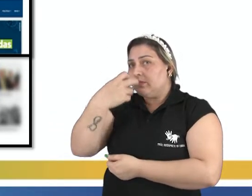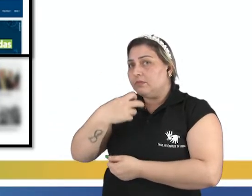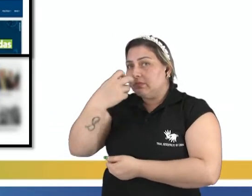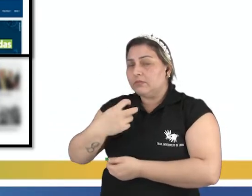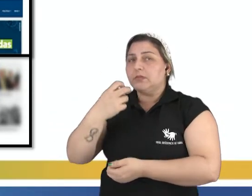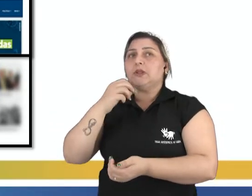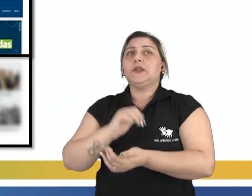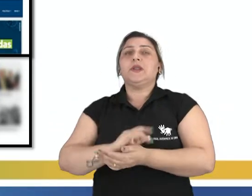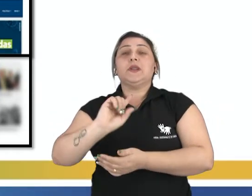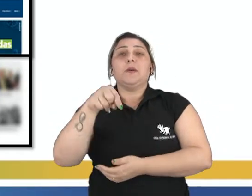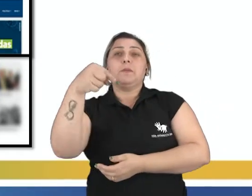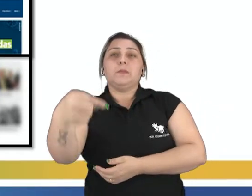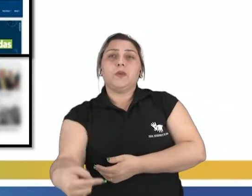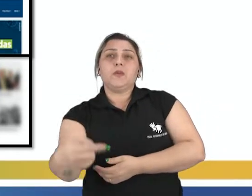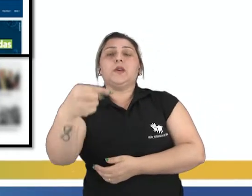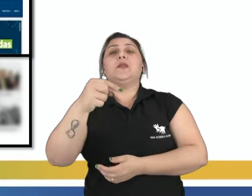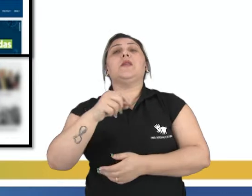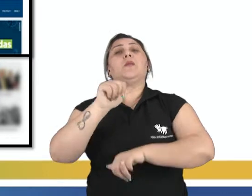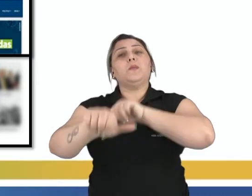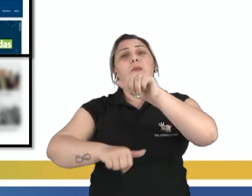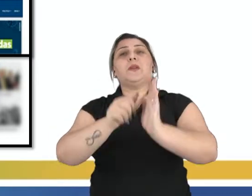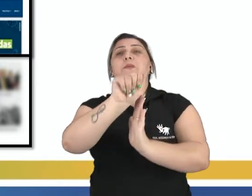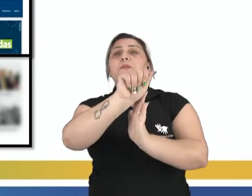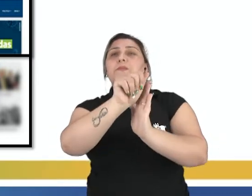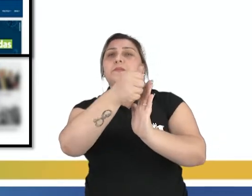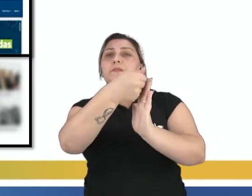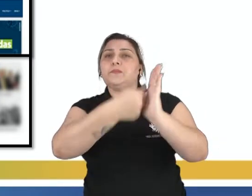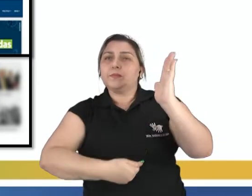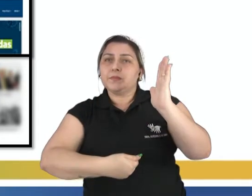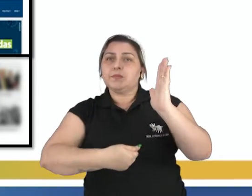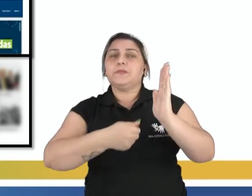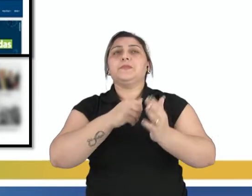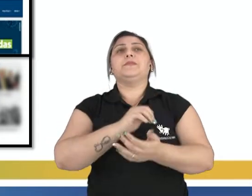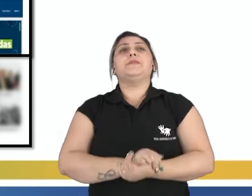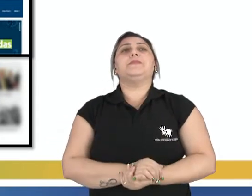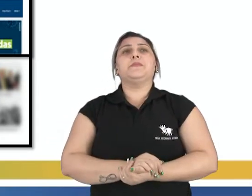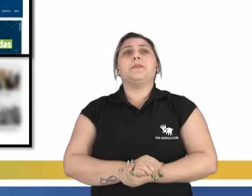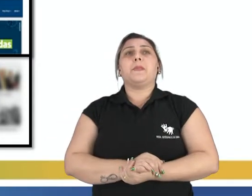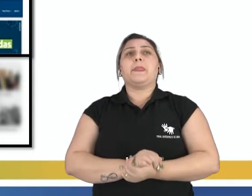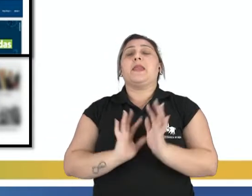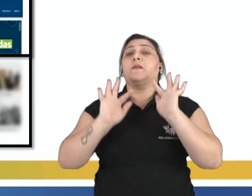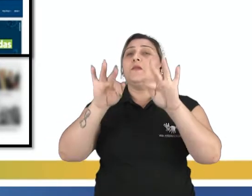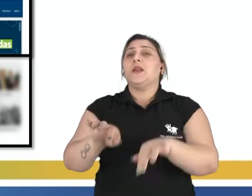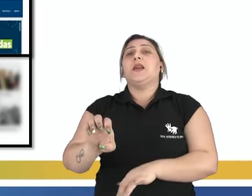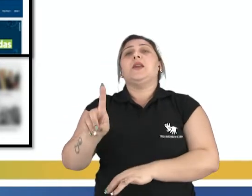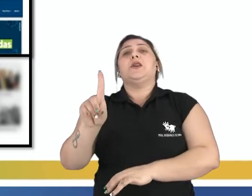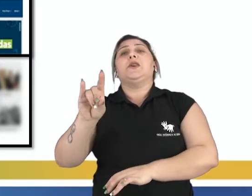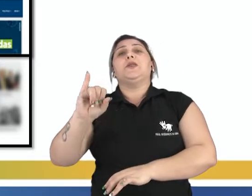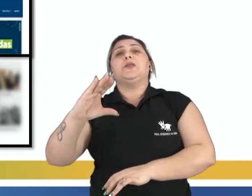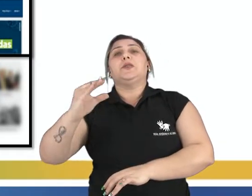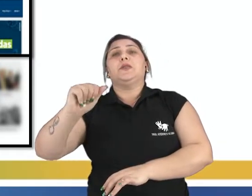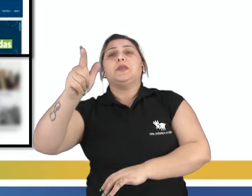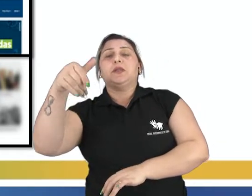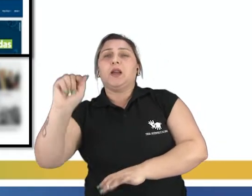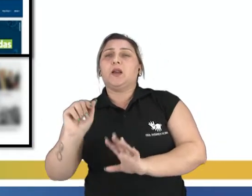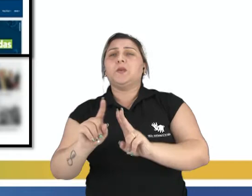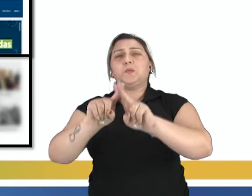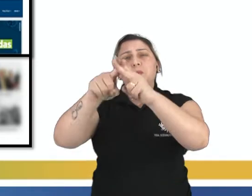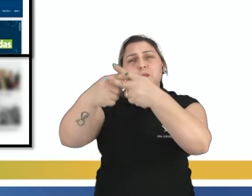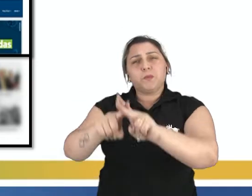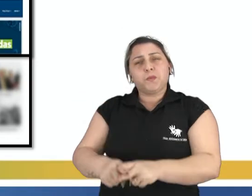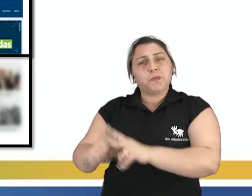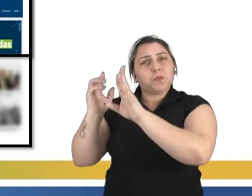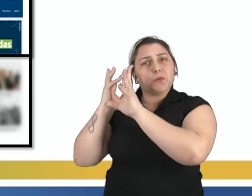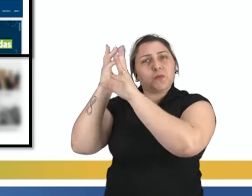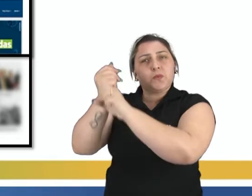oralmente, posteriormente eles vão transformar aquilo ali em um texto, que se chama redação. E por fim a edição, que é a correção, revisão